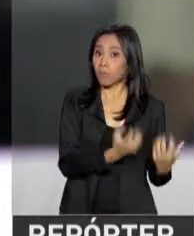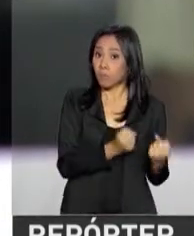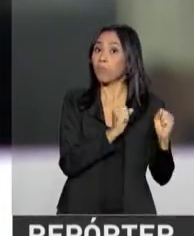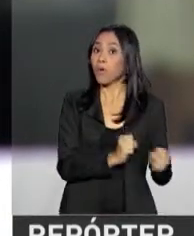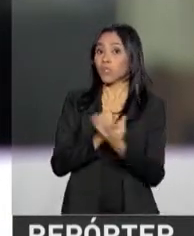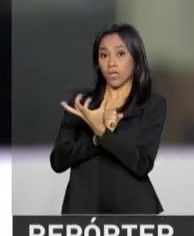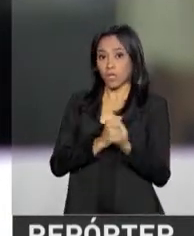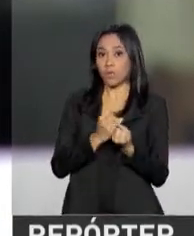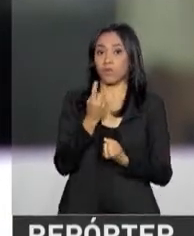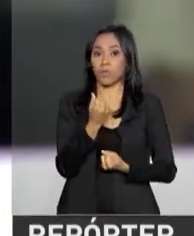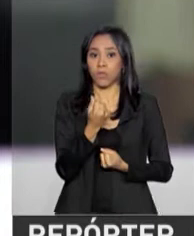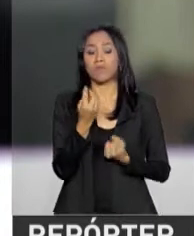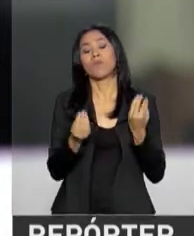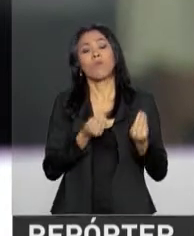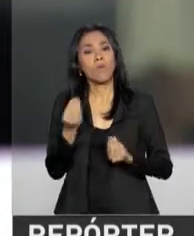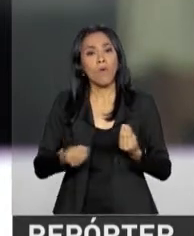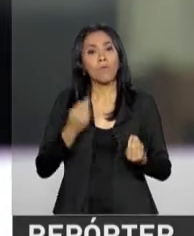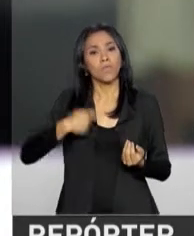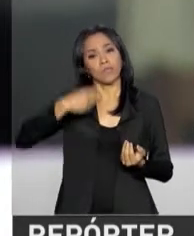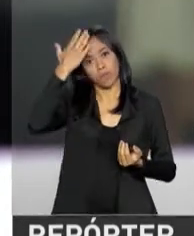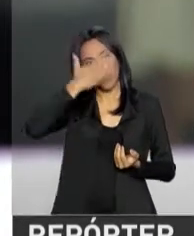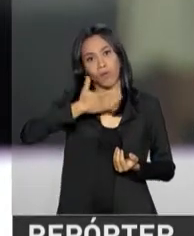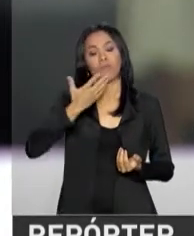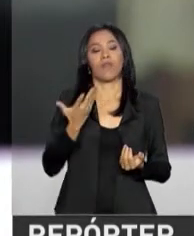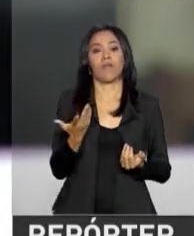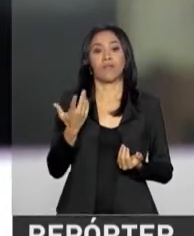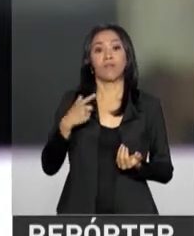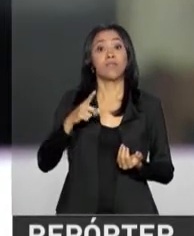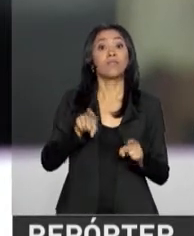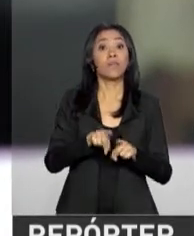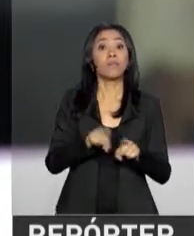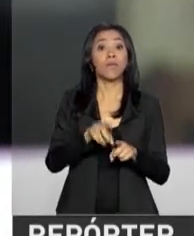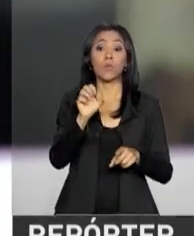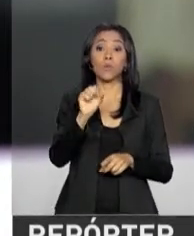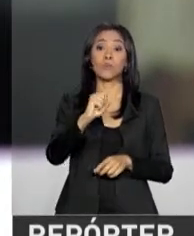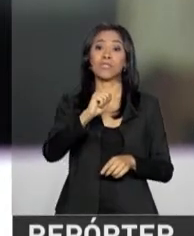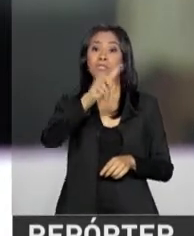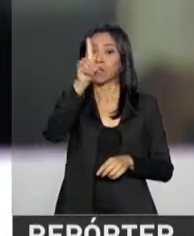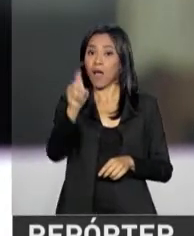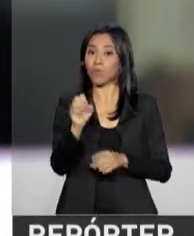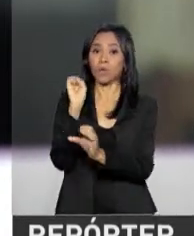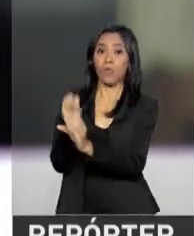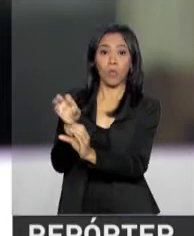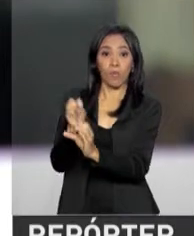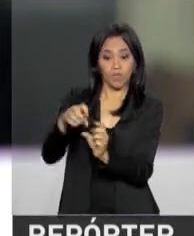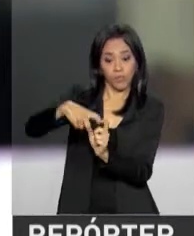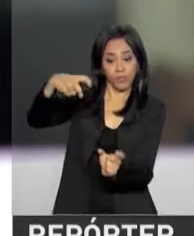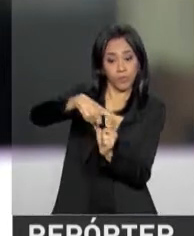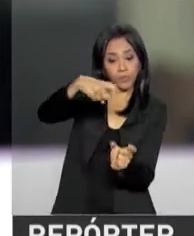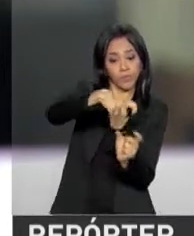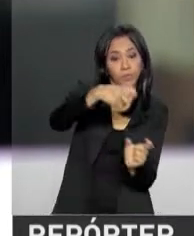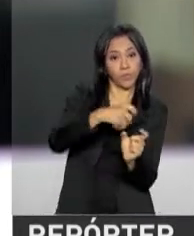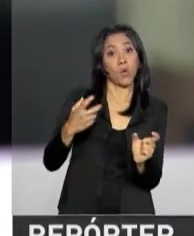receber a indenização será preciso comprovar a existência e o saldo da poupança por meio dos extratos bancários do período